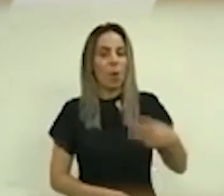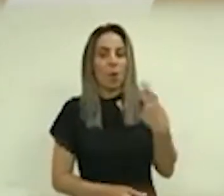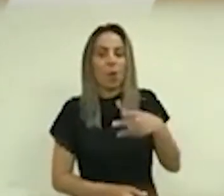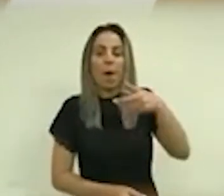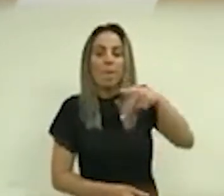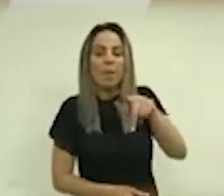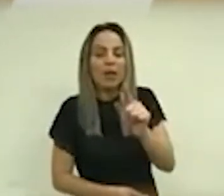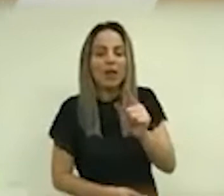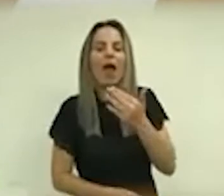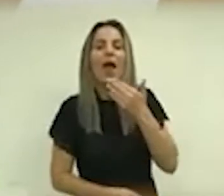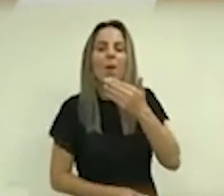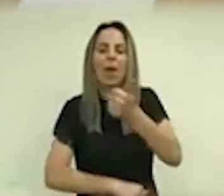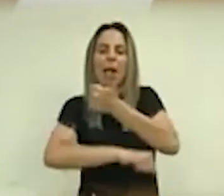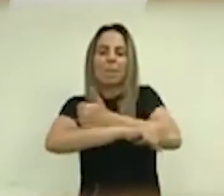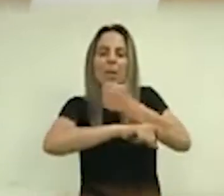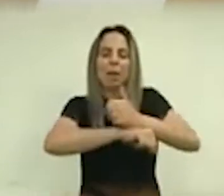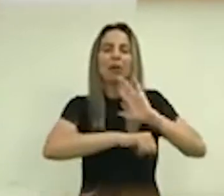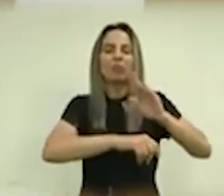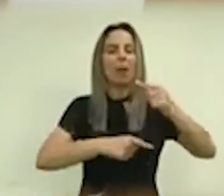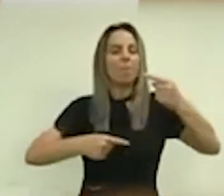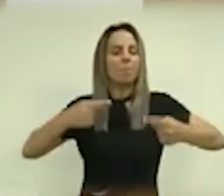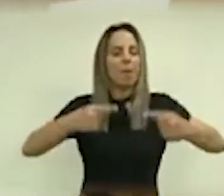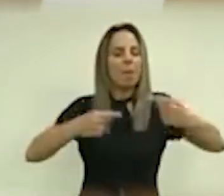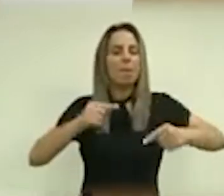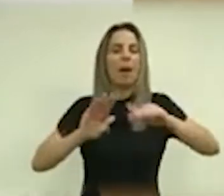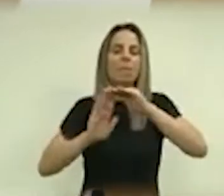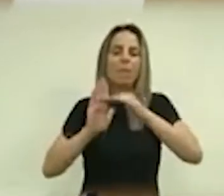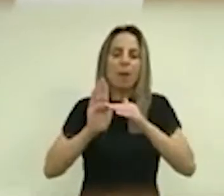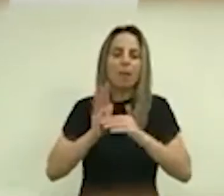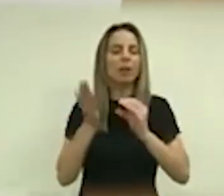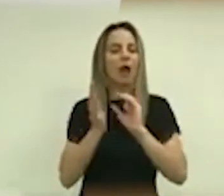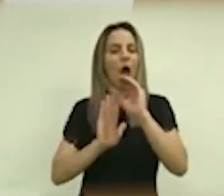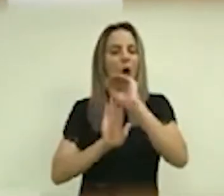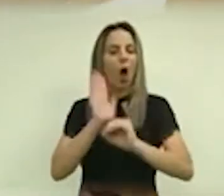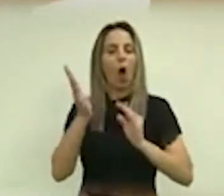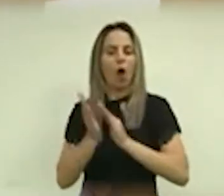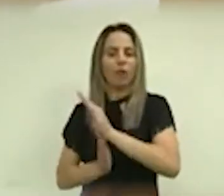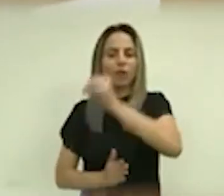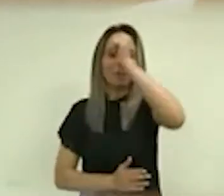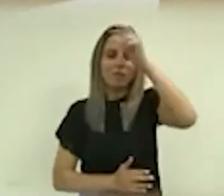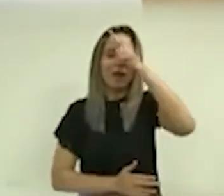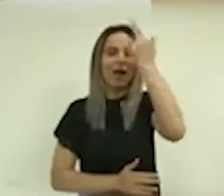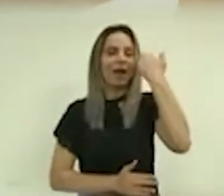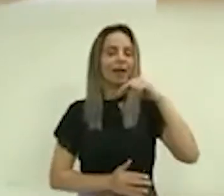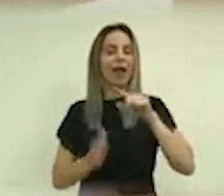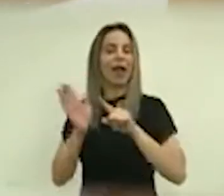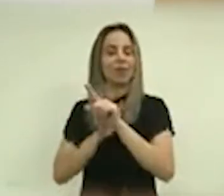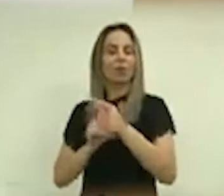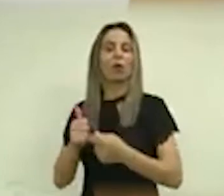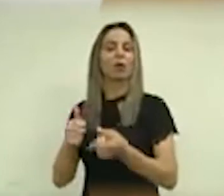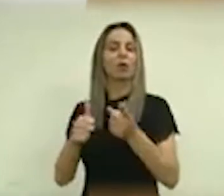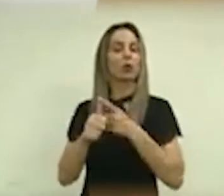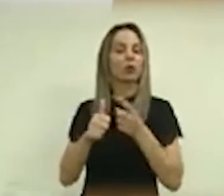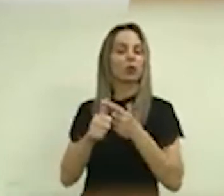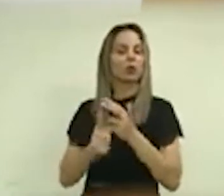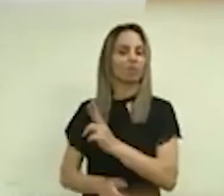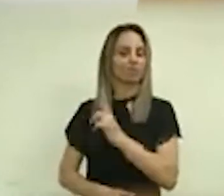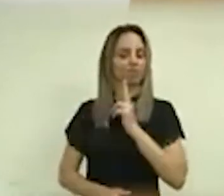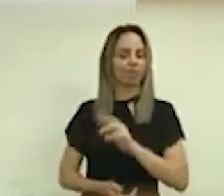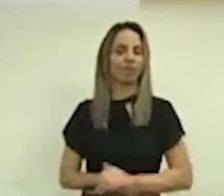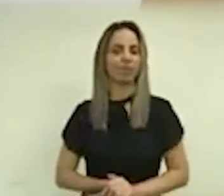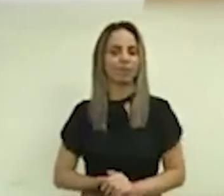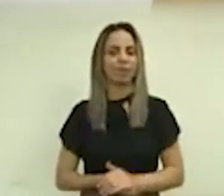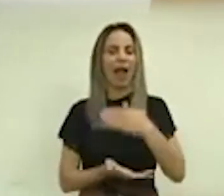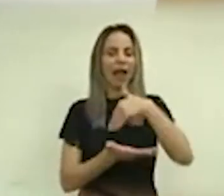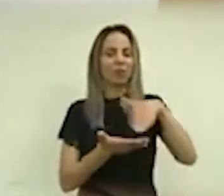Grande, é que requeiro à mesa, depois de ouvido do outro plenário, seja enviado ofício à senhora prefeita Raquel Kini para que responda. 1. A